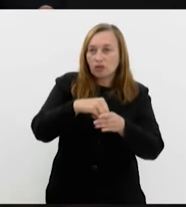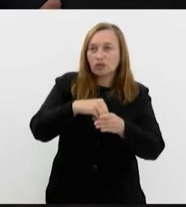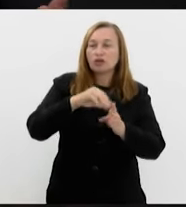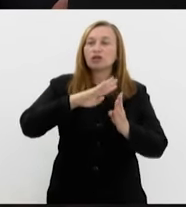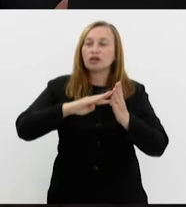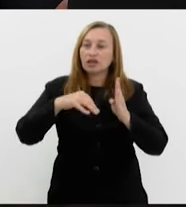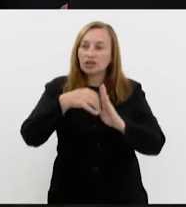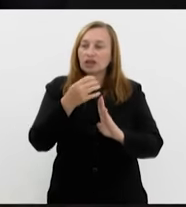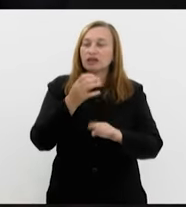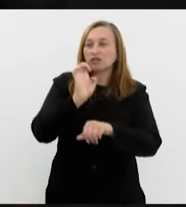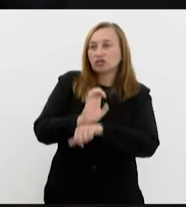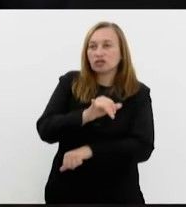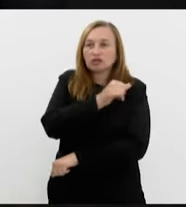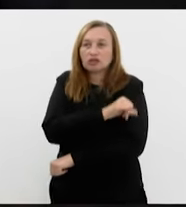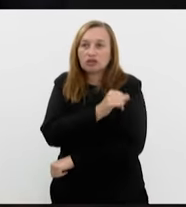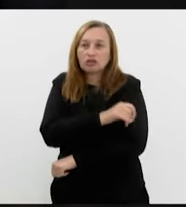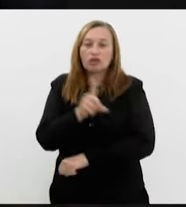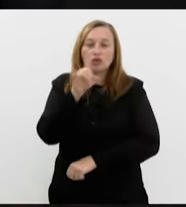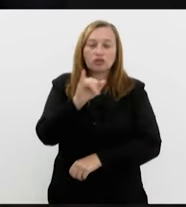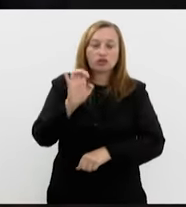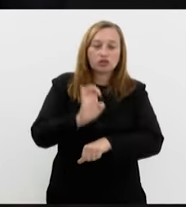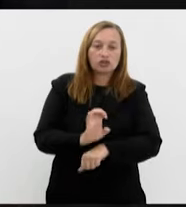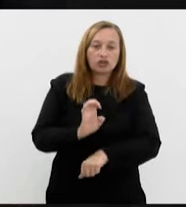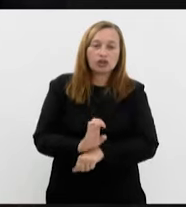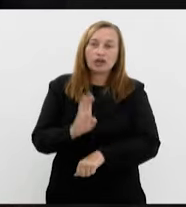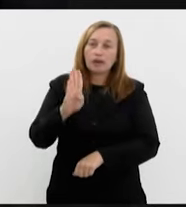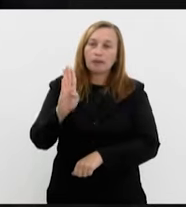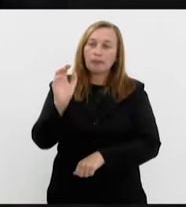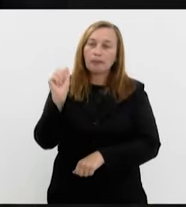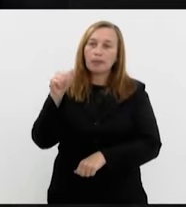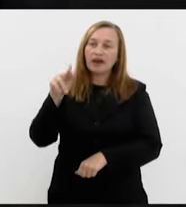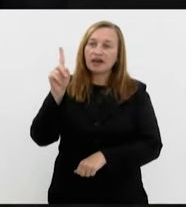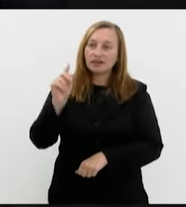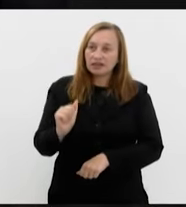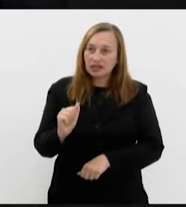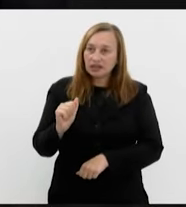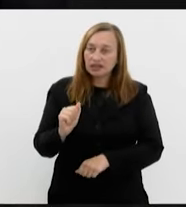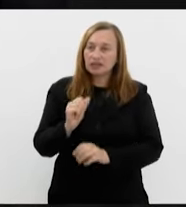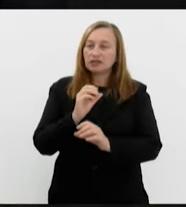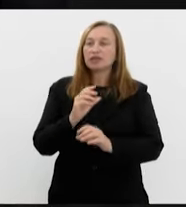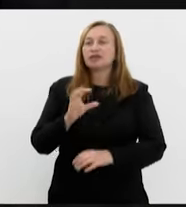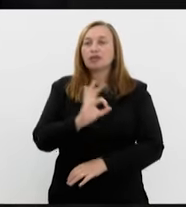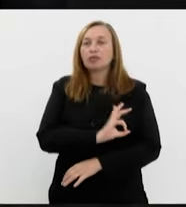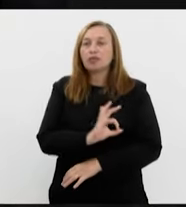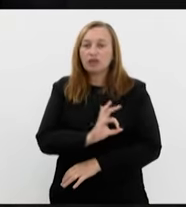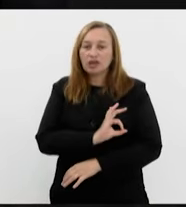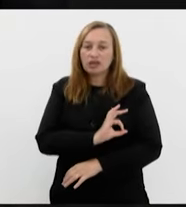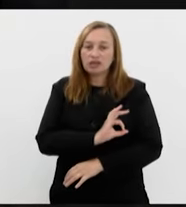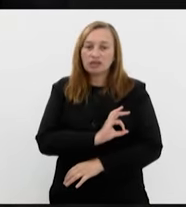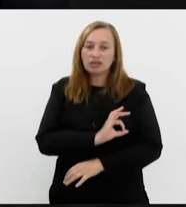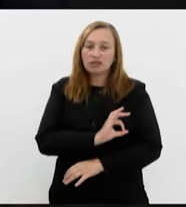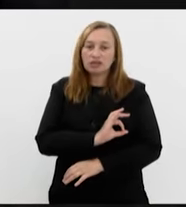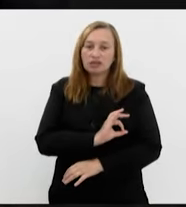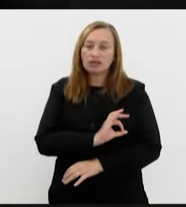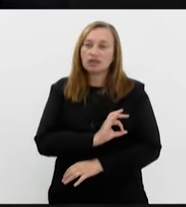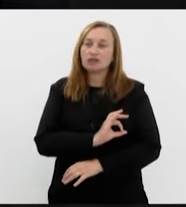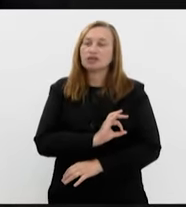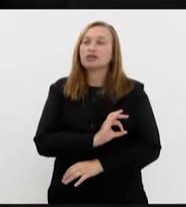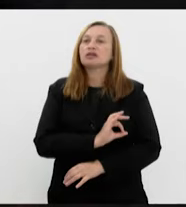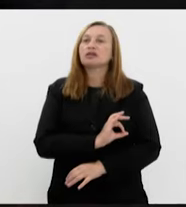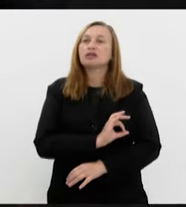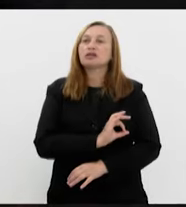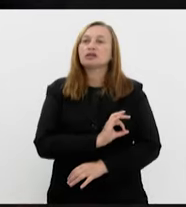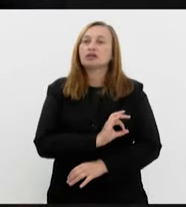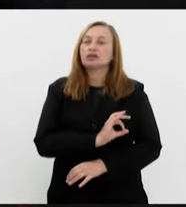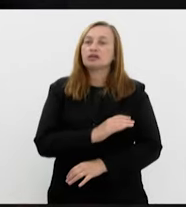calendário oficial do Estado do Rio de Janeiro o Dia Estadual da Banda Sinfônica da Polícia Militar do Estado do Rio de Janeiro, a ser comemorado anualmente